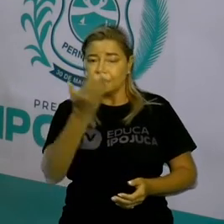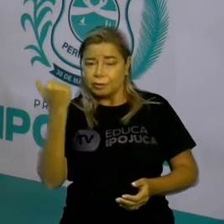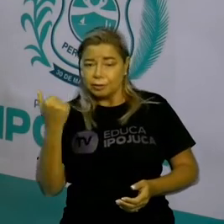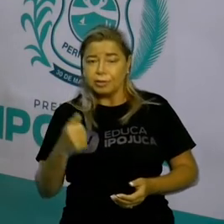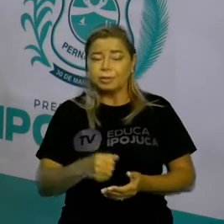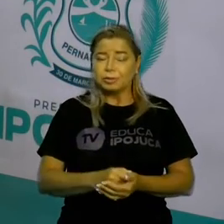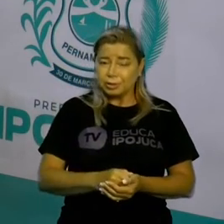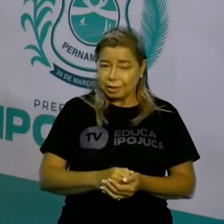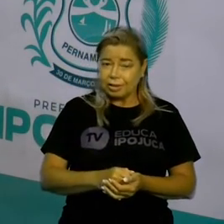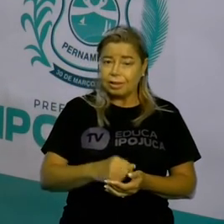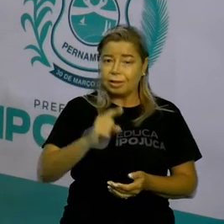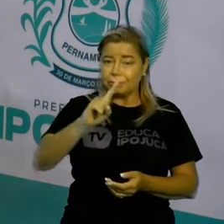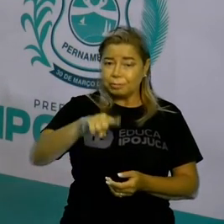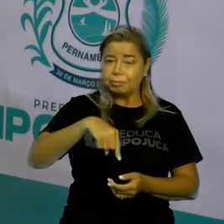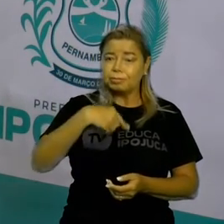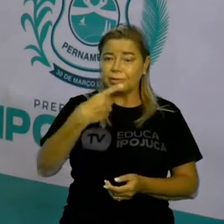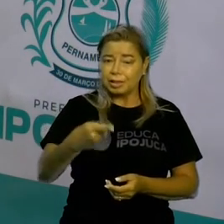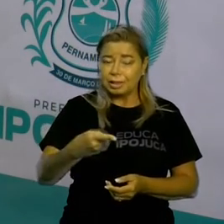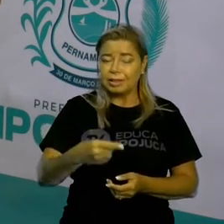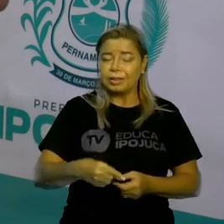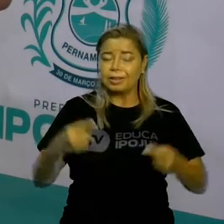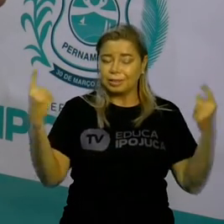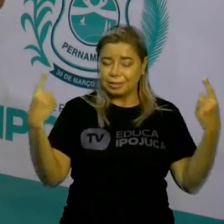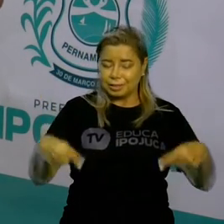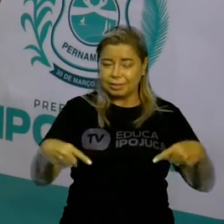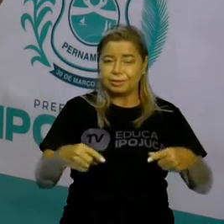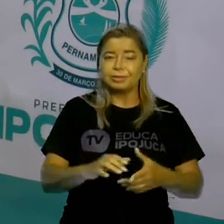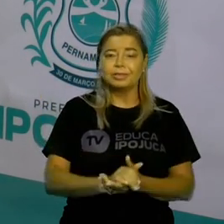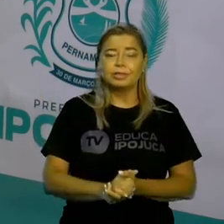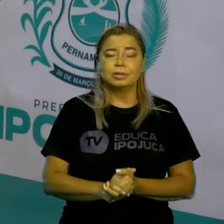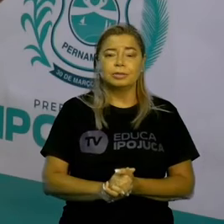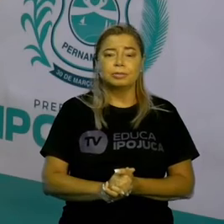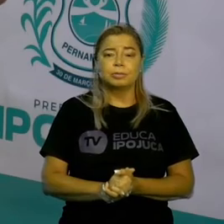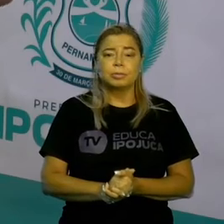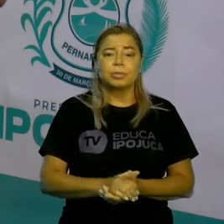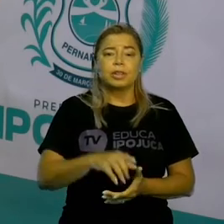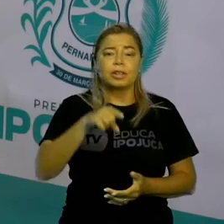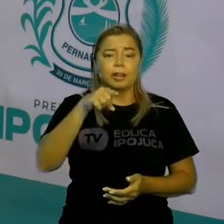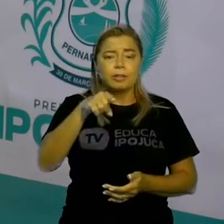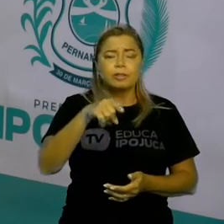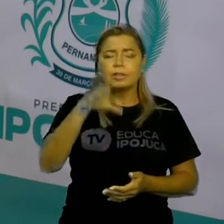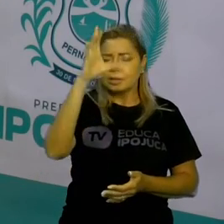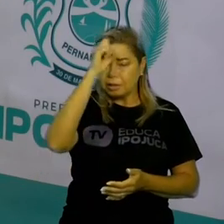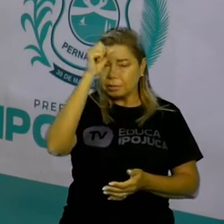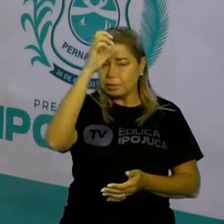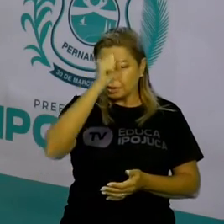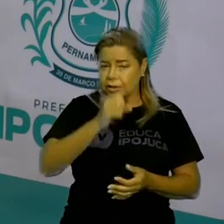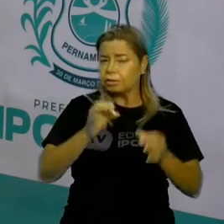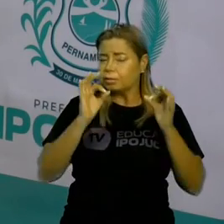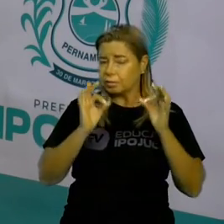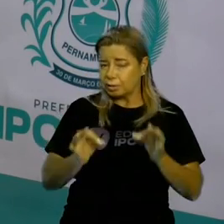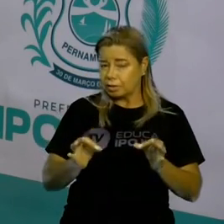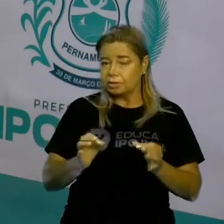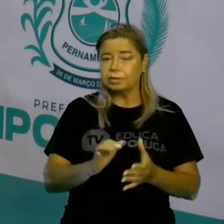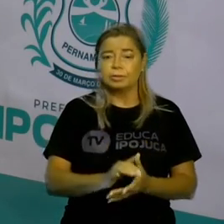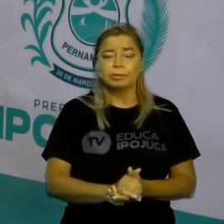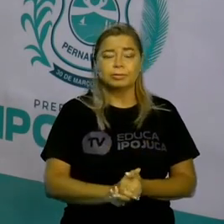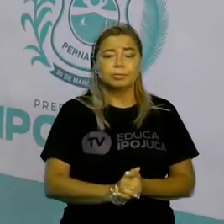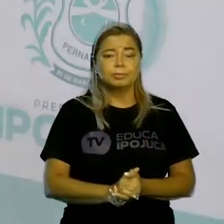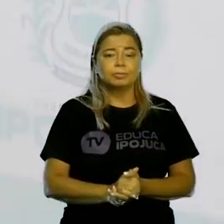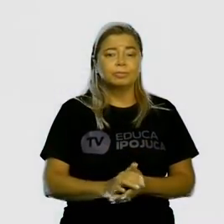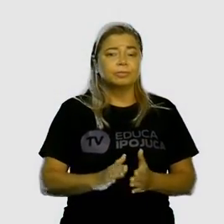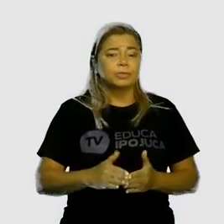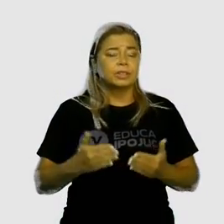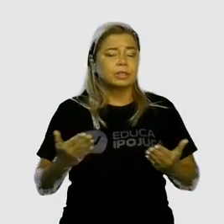passar para o nosso desafio. Pois é. Eu quero saber se você aprendeu tudo bem direitinho. Eu quero perguntar para